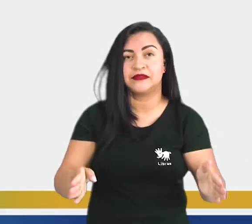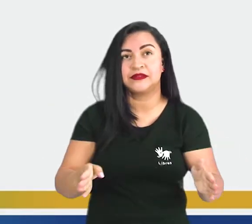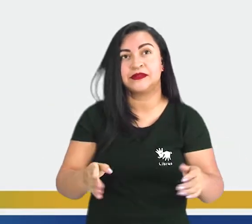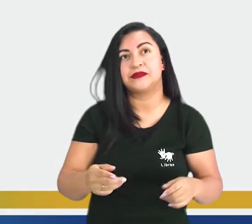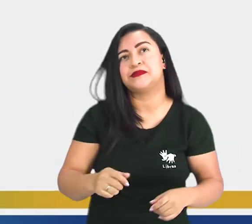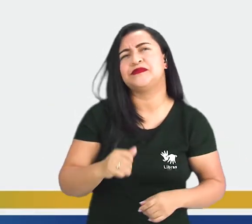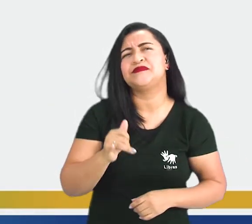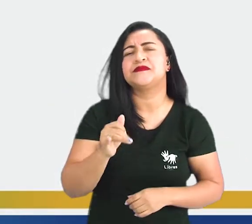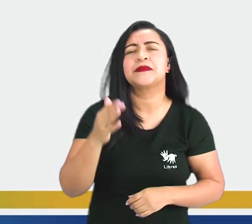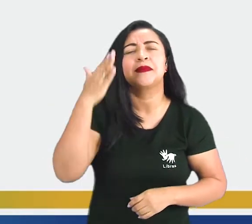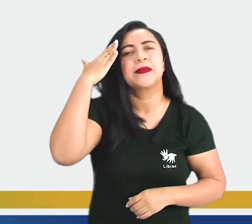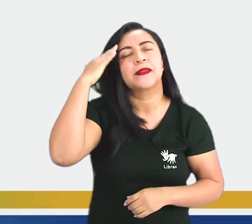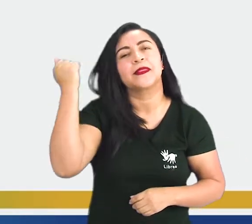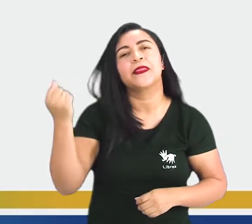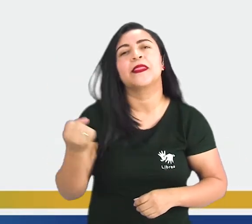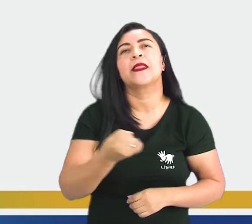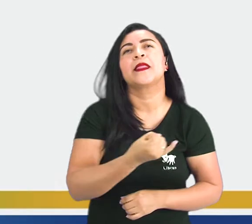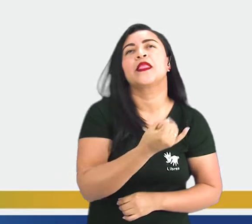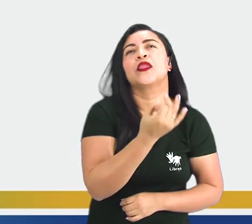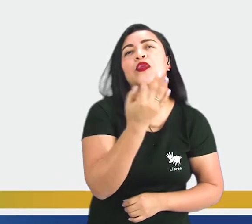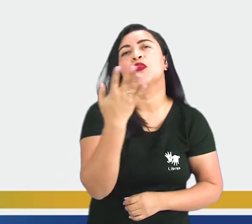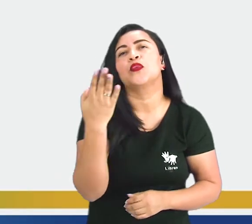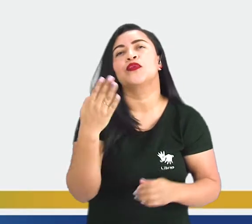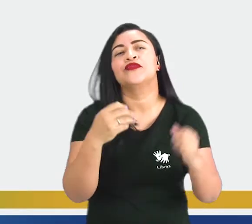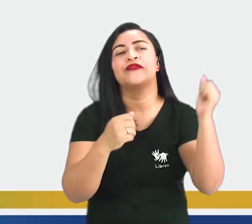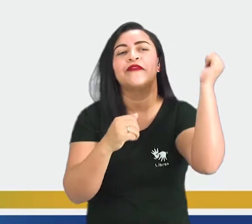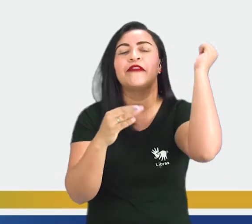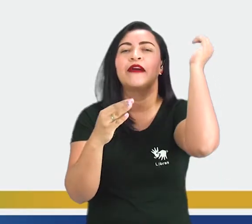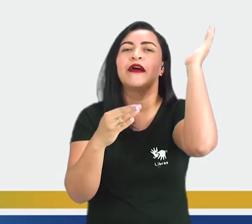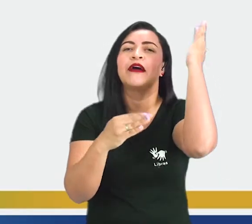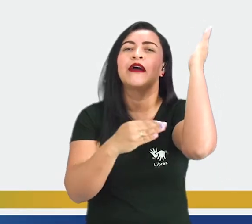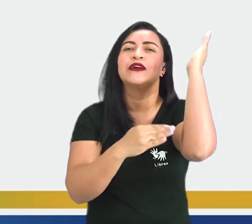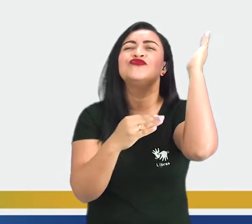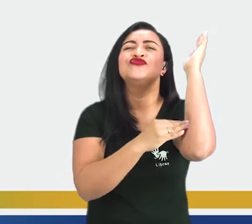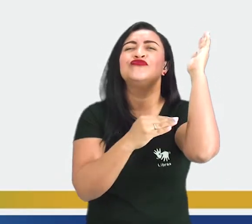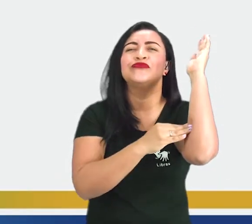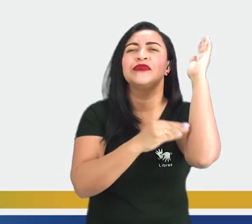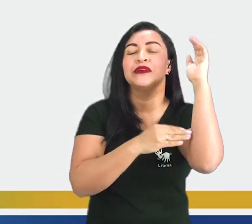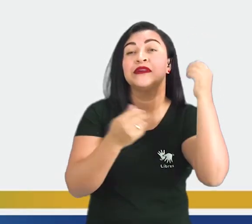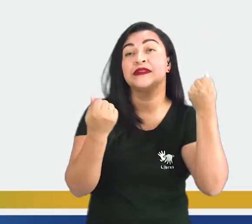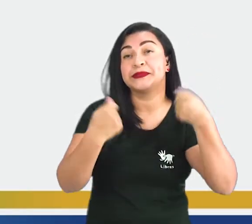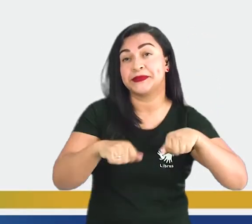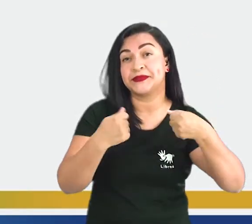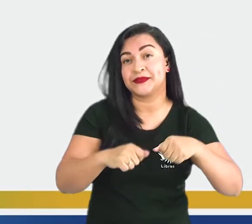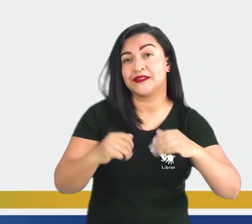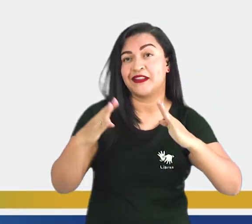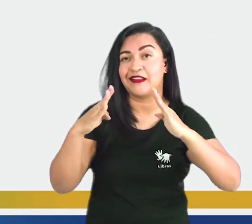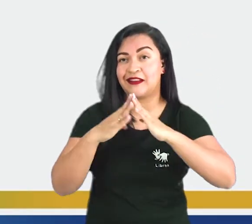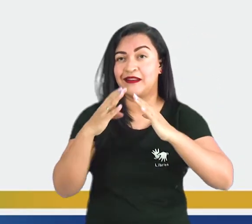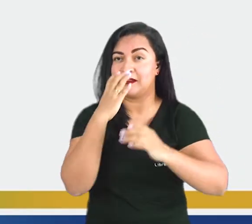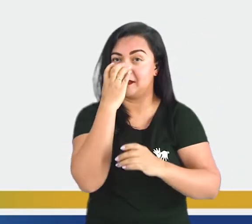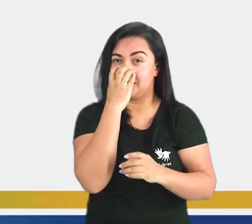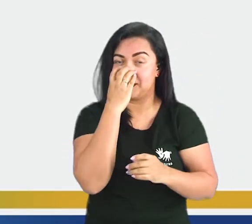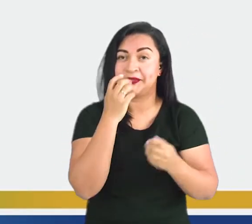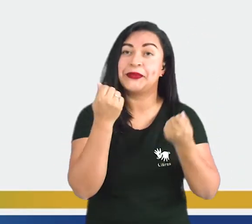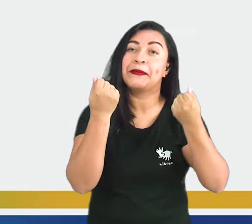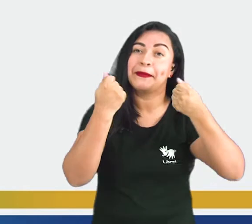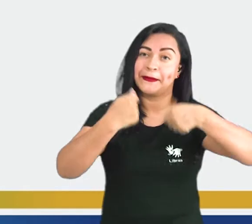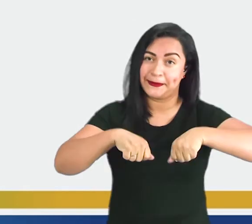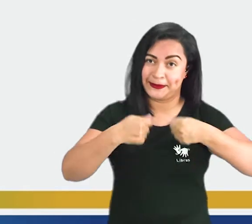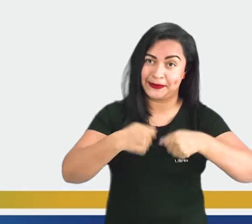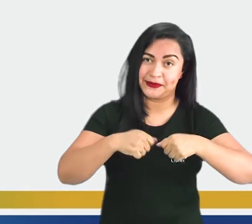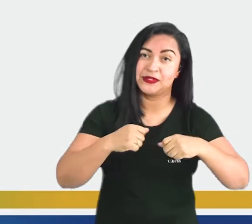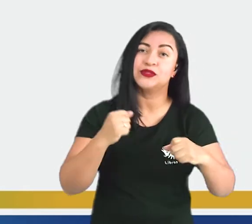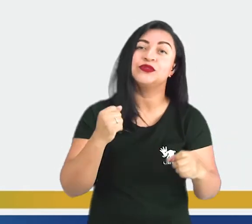Para saber a quantidade de madeira necessária para construir esta casa de cachorro, precisamos da